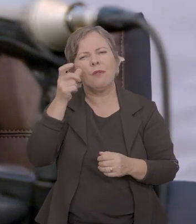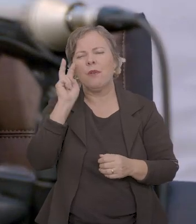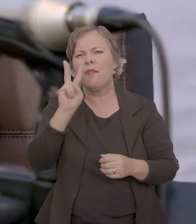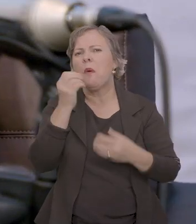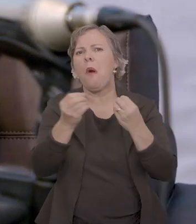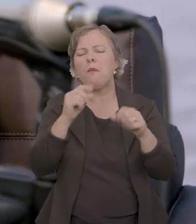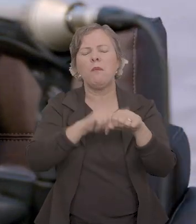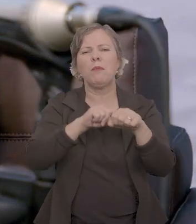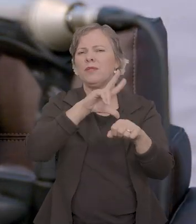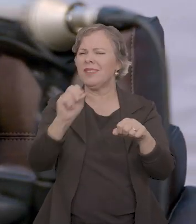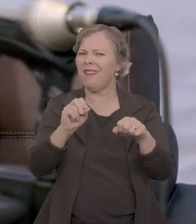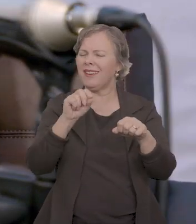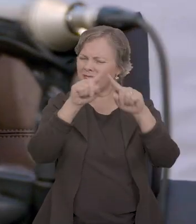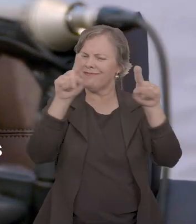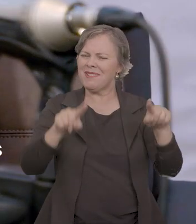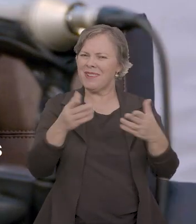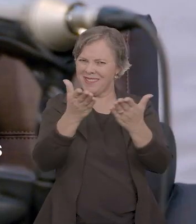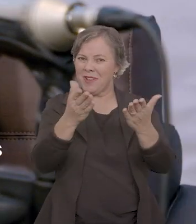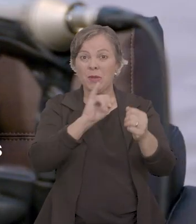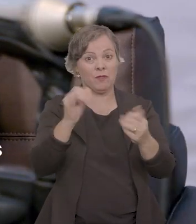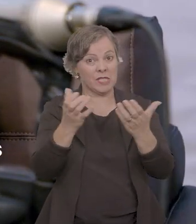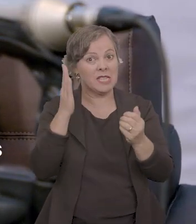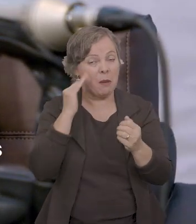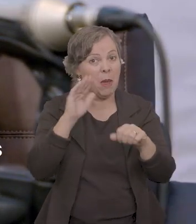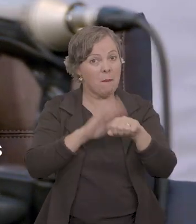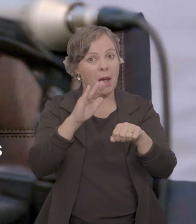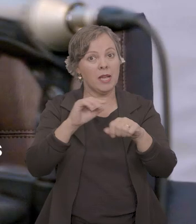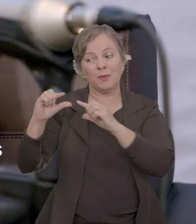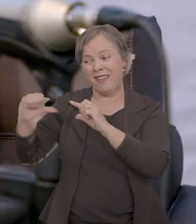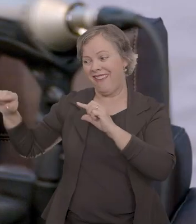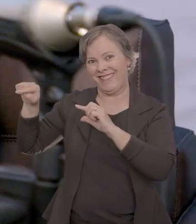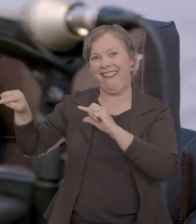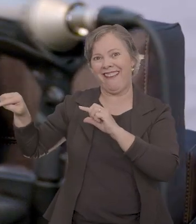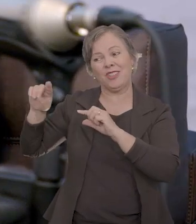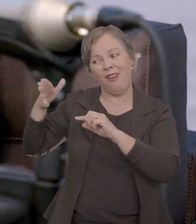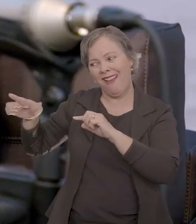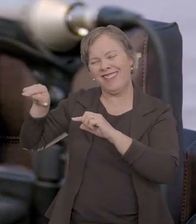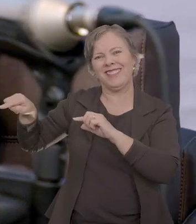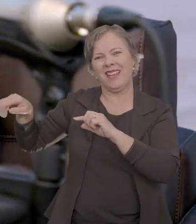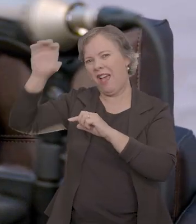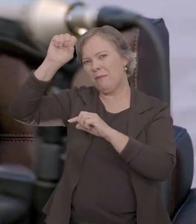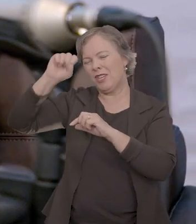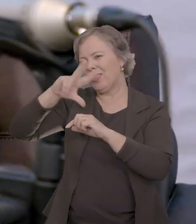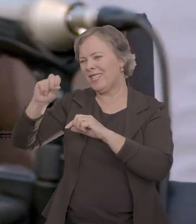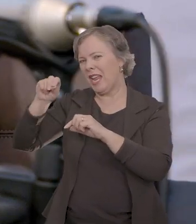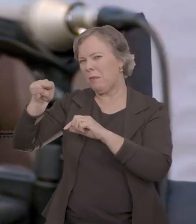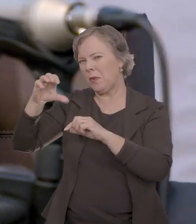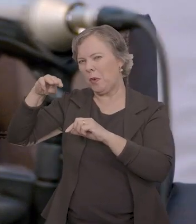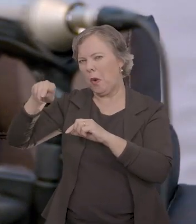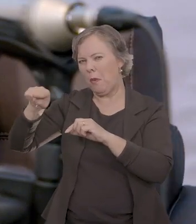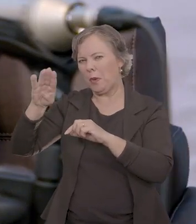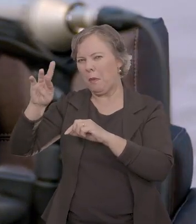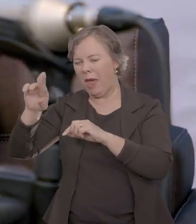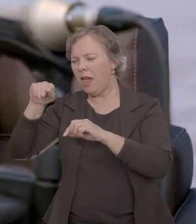Ele está disponível na sua plataforma favorita. E se você quiser saber mais sobre o Rede de Carreiras, é só acessar aprendinosenac.com.br